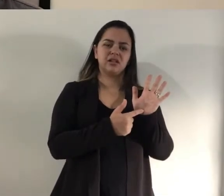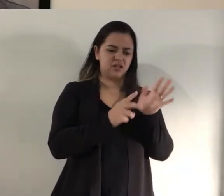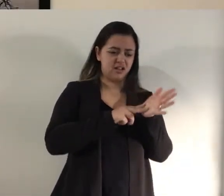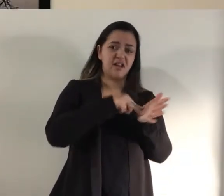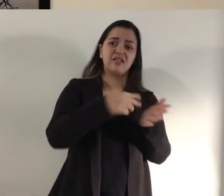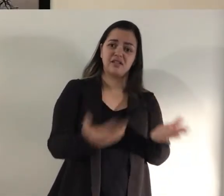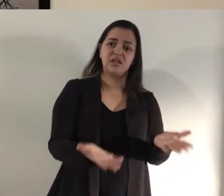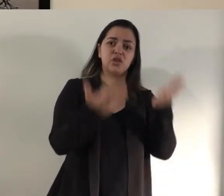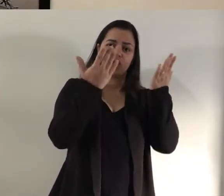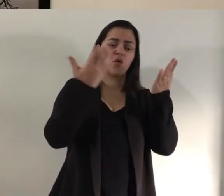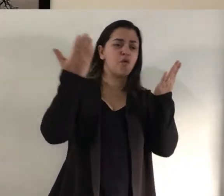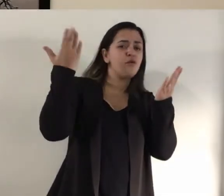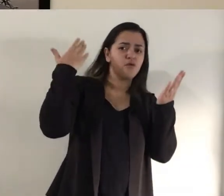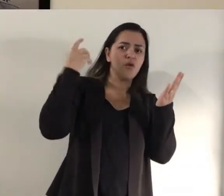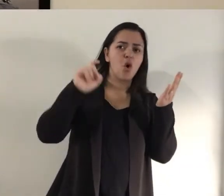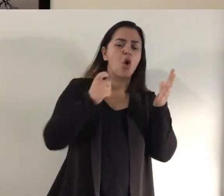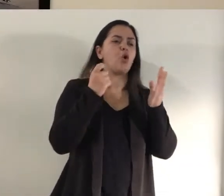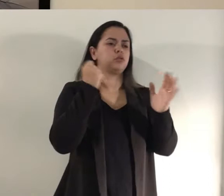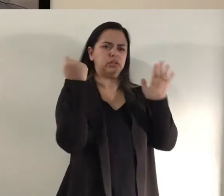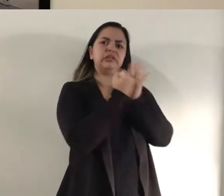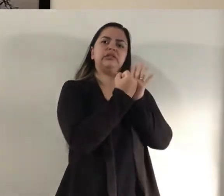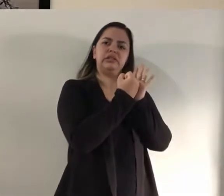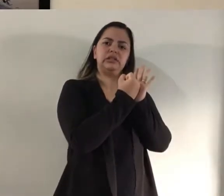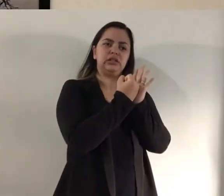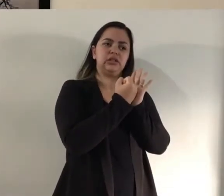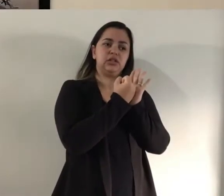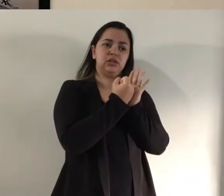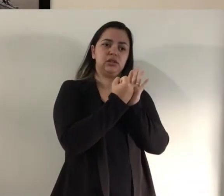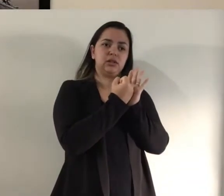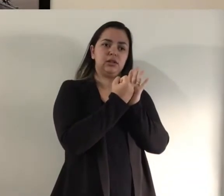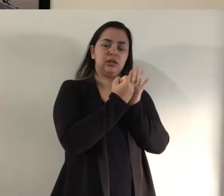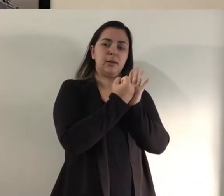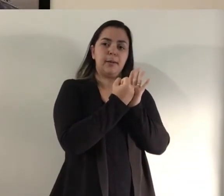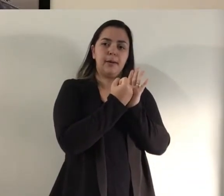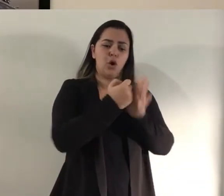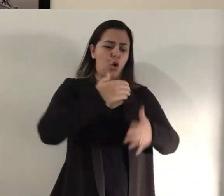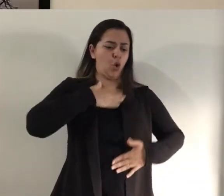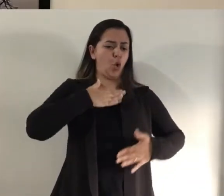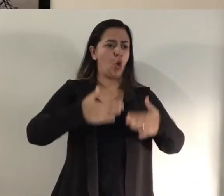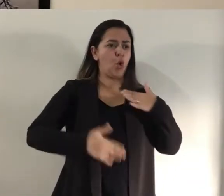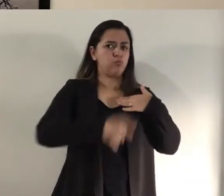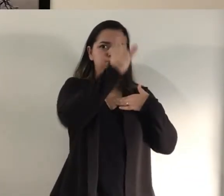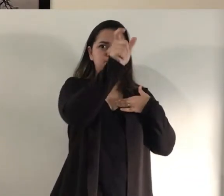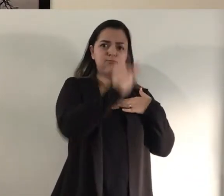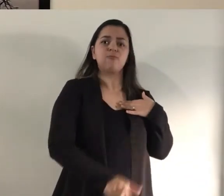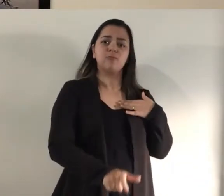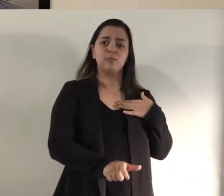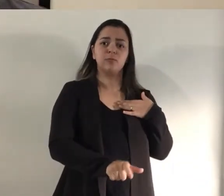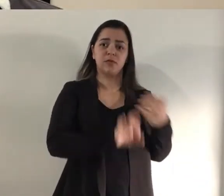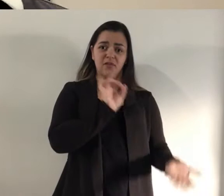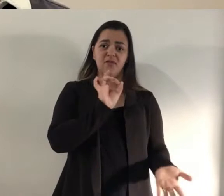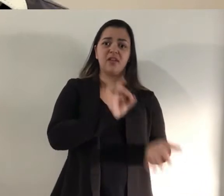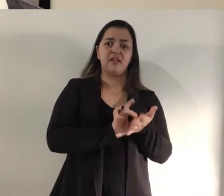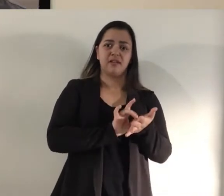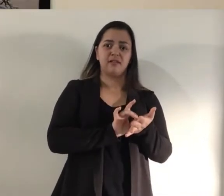crucificado. Ele não está falando apenas que ali era um corpo físico e não um fantasma. Não. Além de comprovar, além de